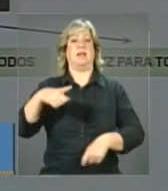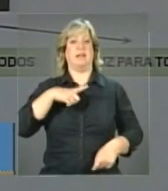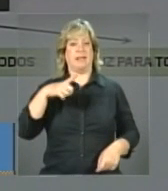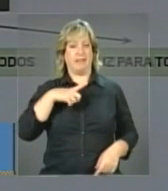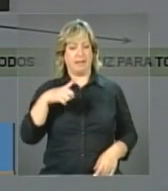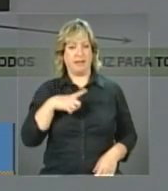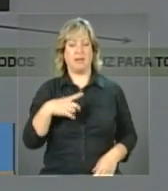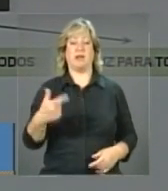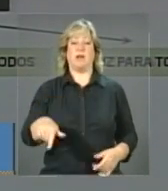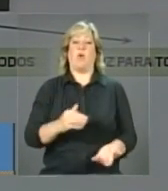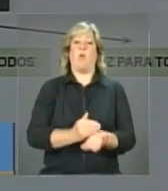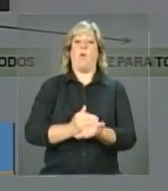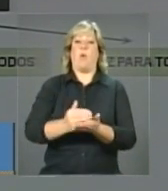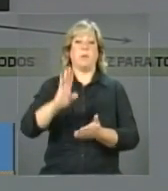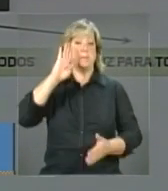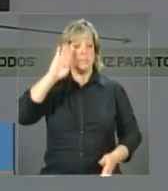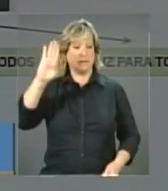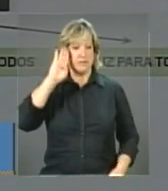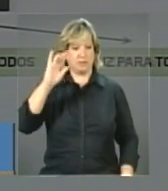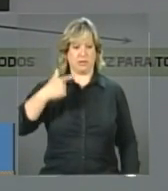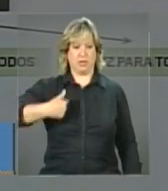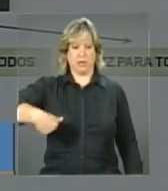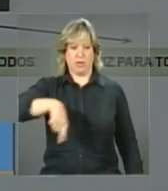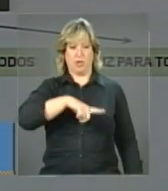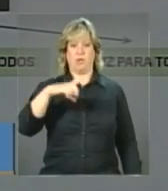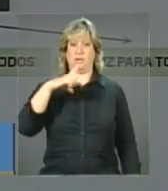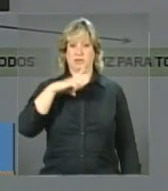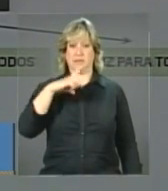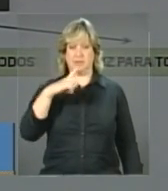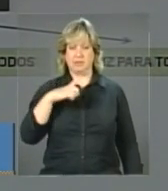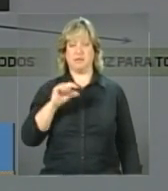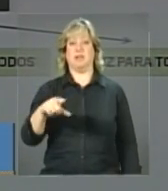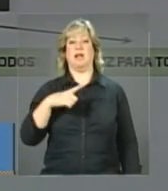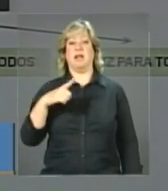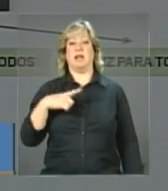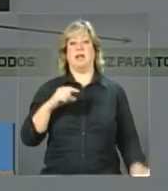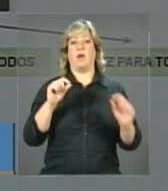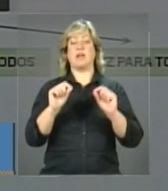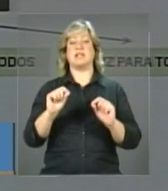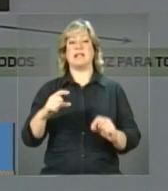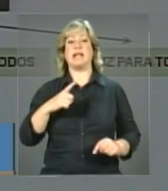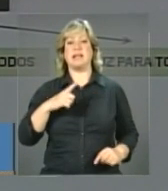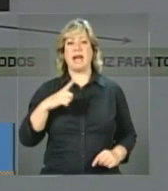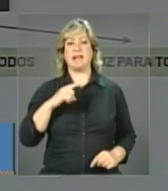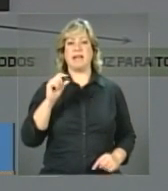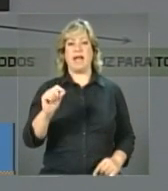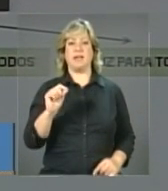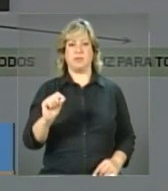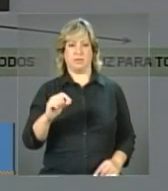o começo e a priorização da nossa ação no meio rural é no